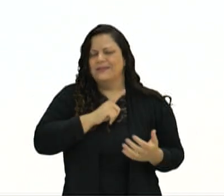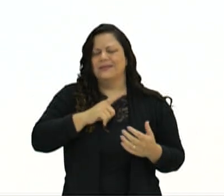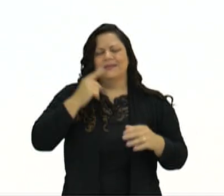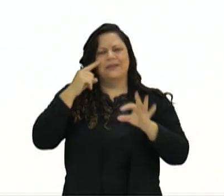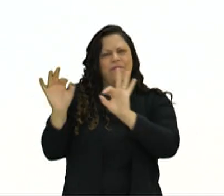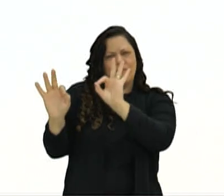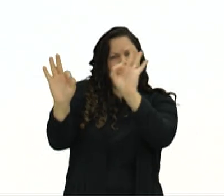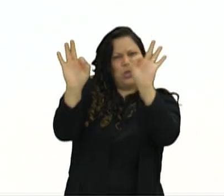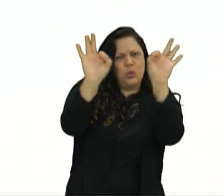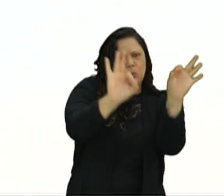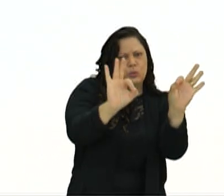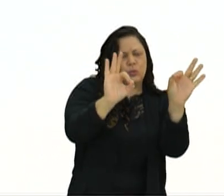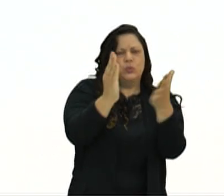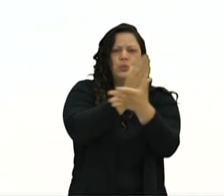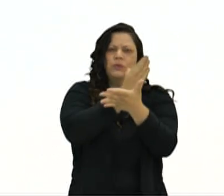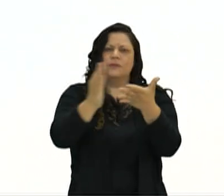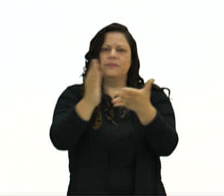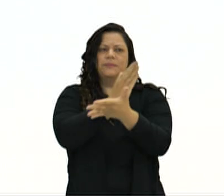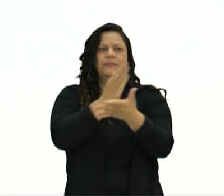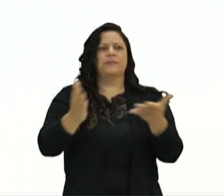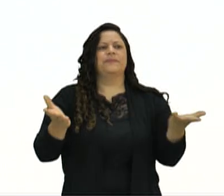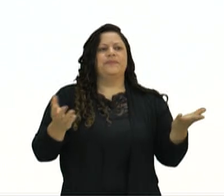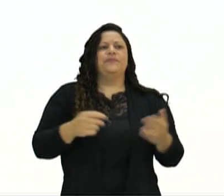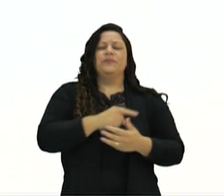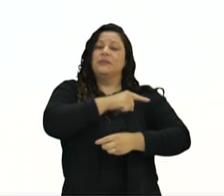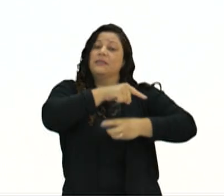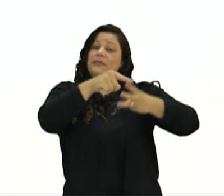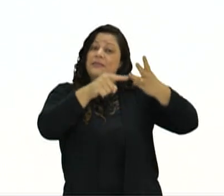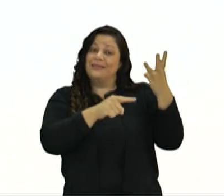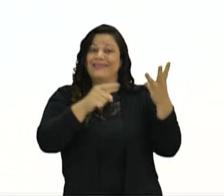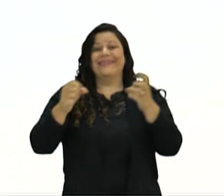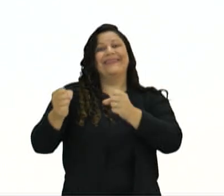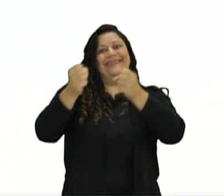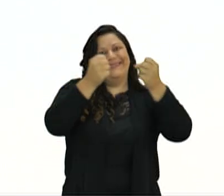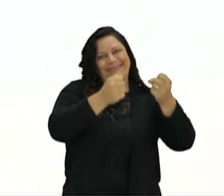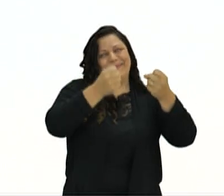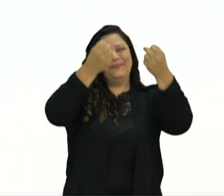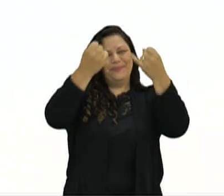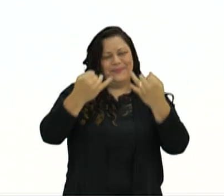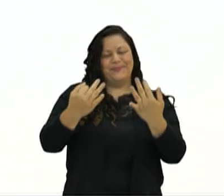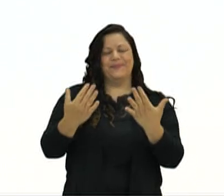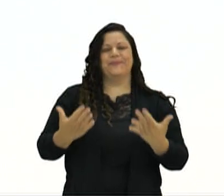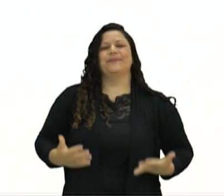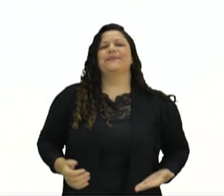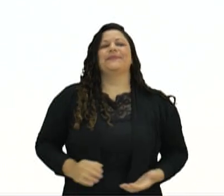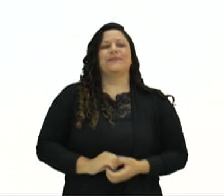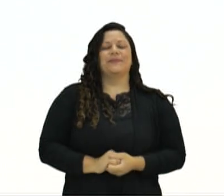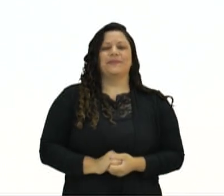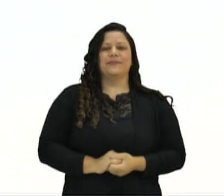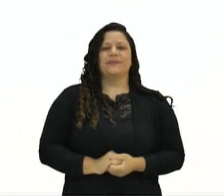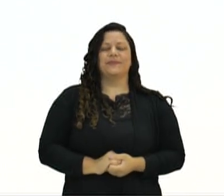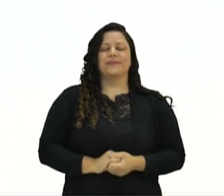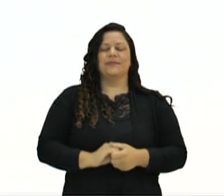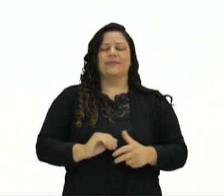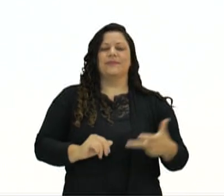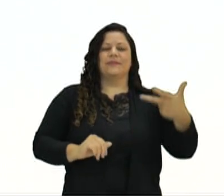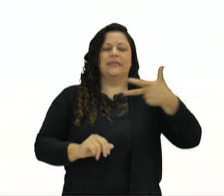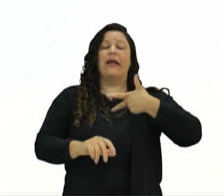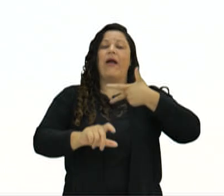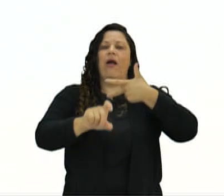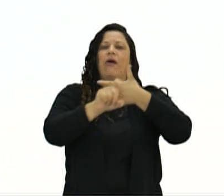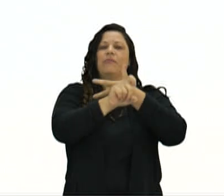muito claramente dividido esses três poderes a que Montesquieu se refere. O poder executivo, aqui